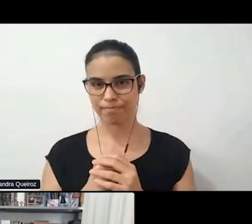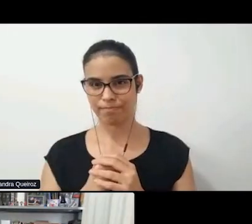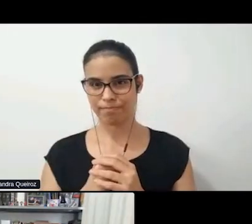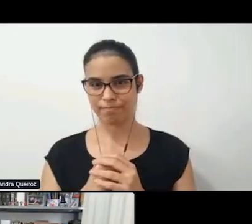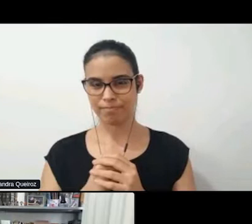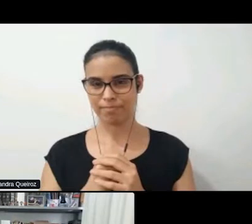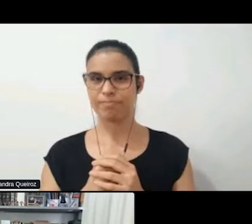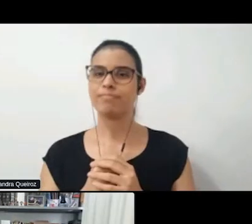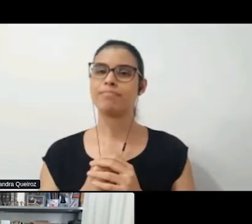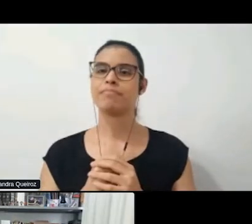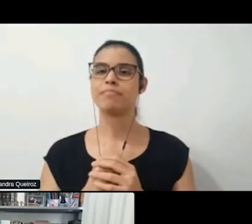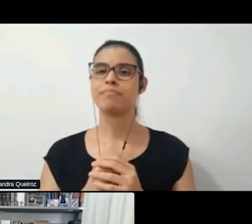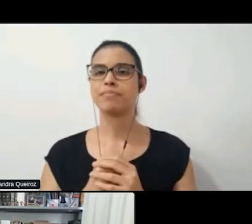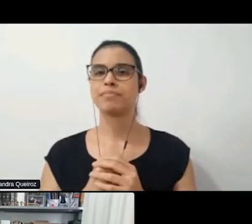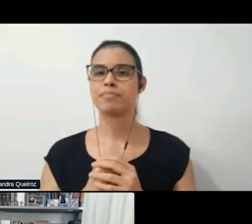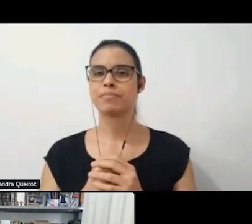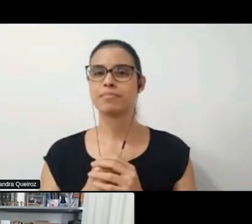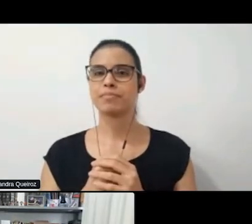Para vocês,